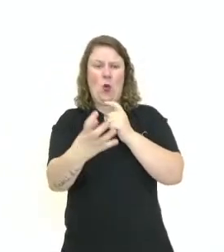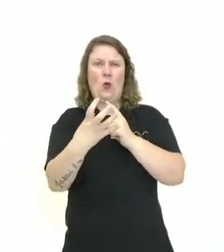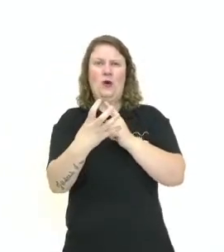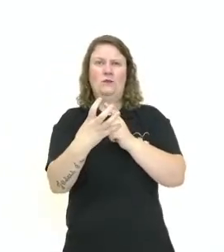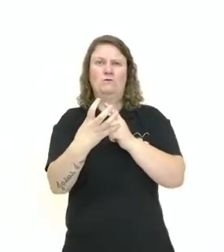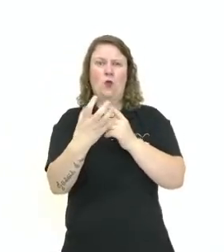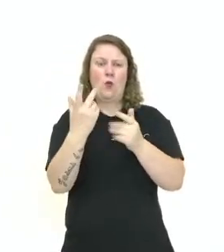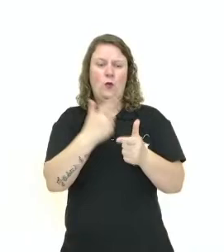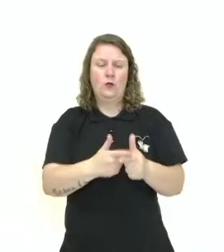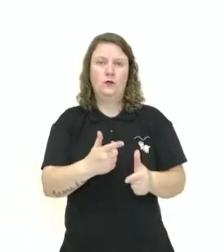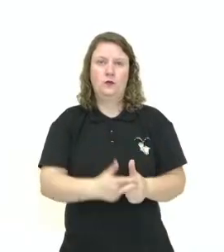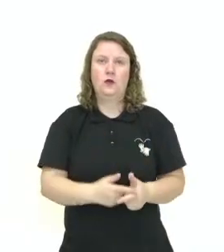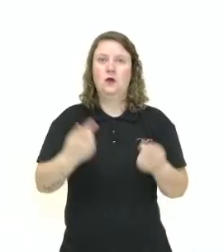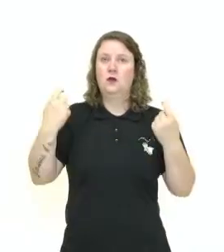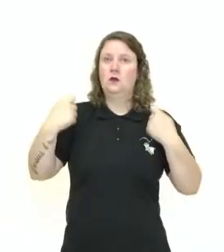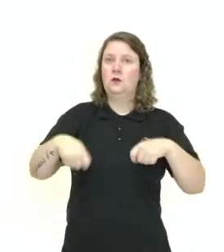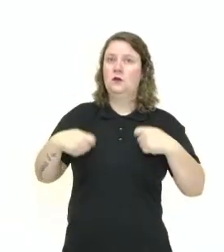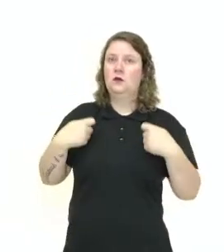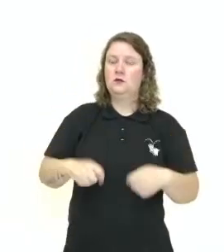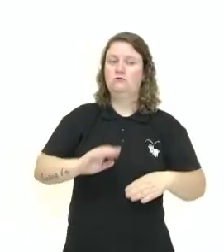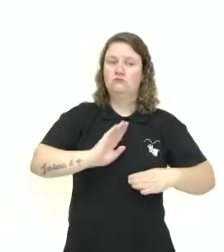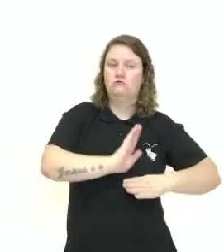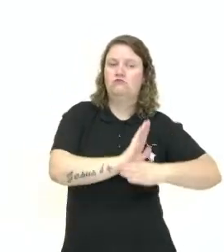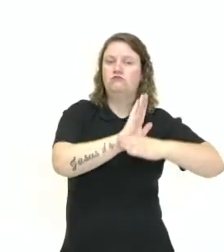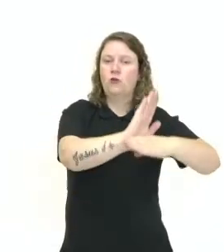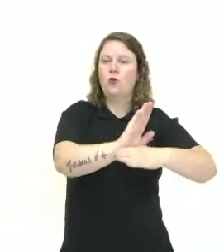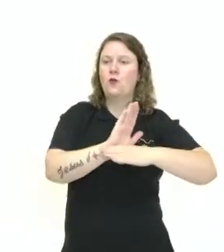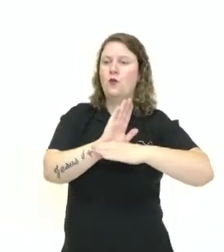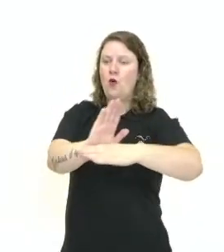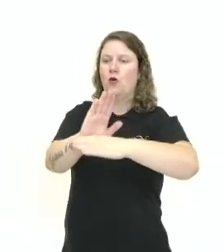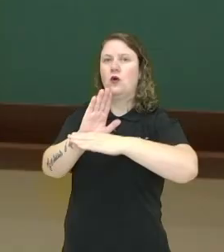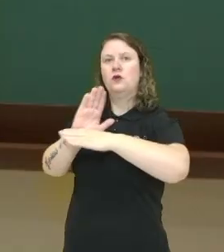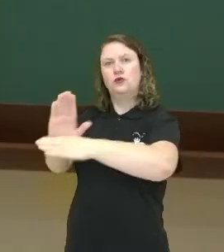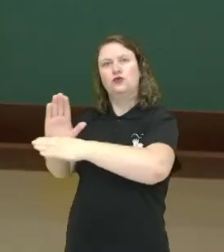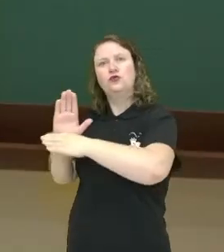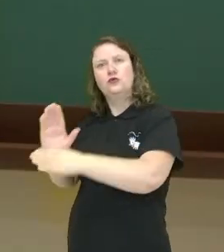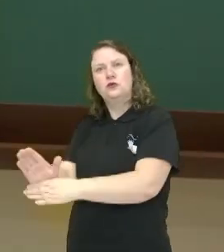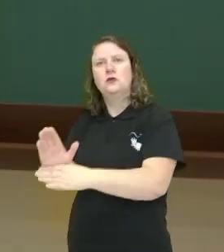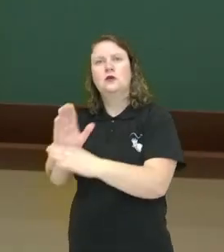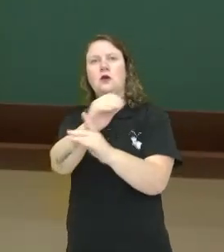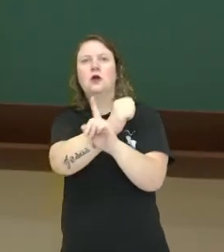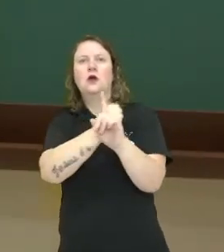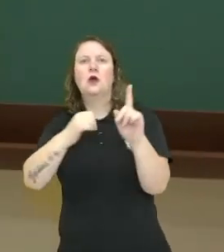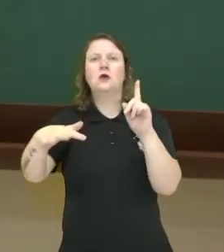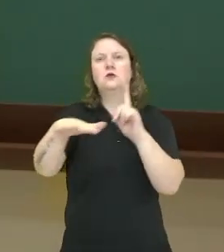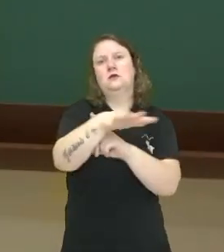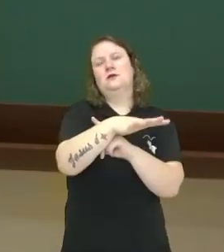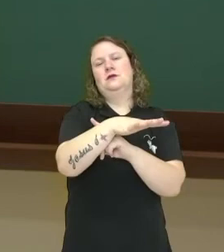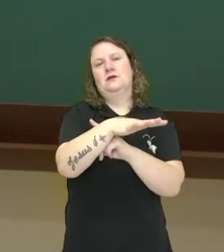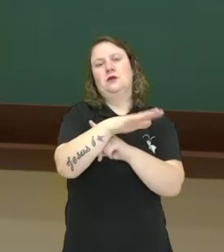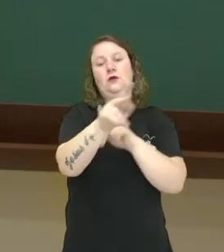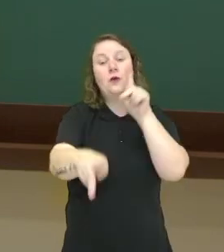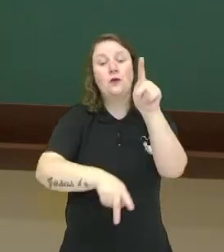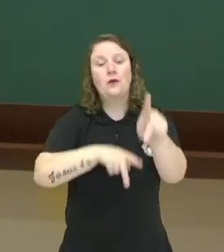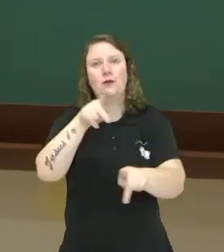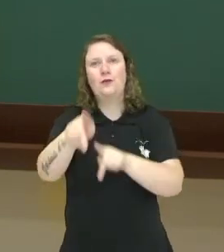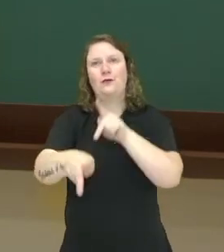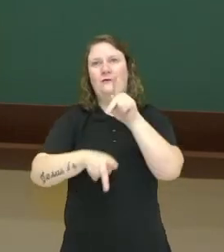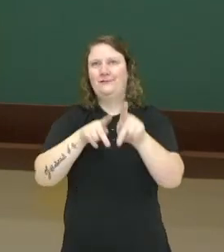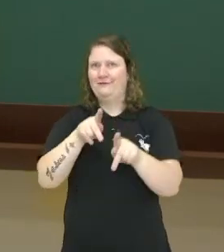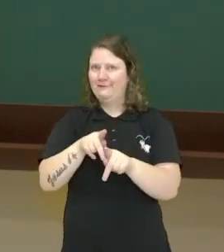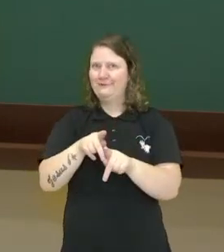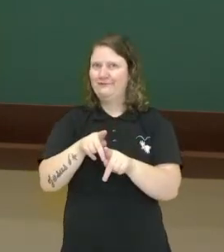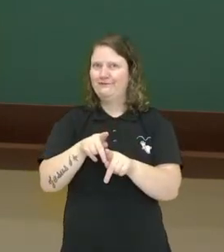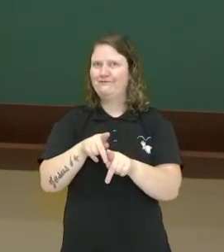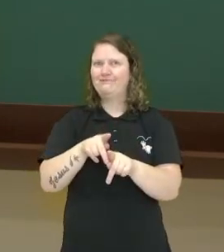os benefícios dessa prosperidade a mais camadas da sociedade. Então é justamente a ideia que a gente falava